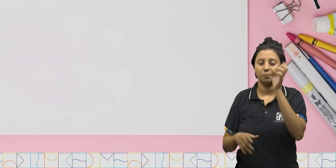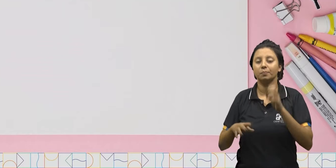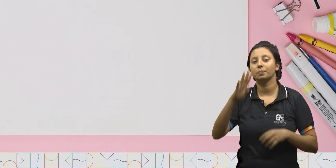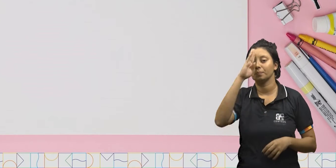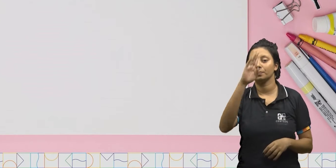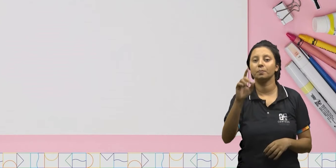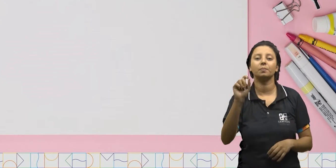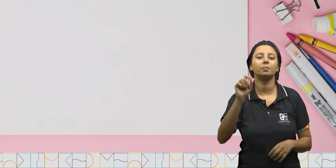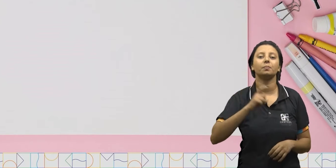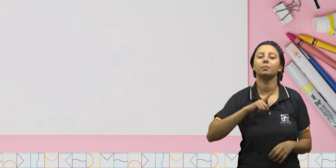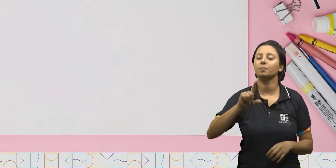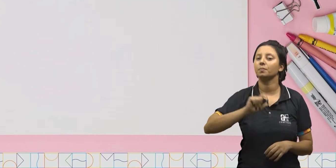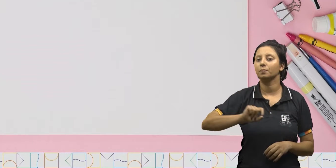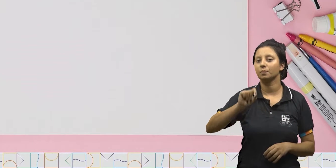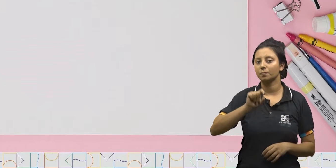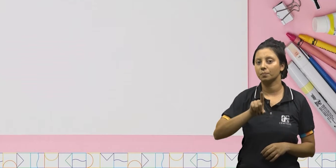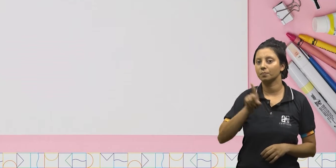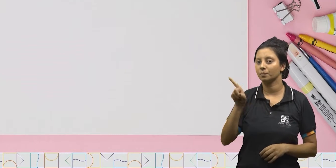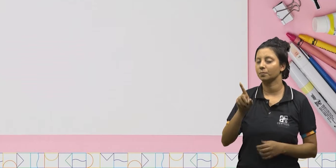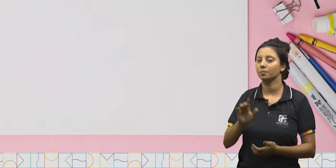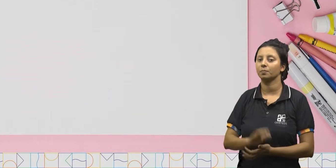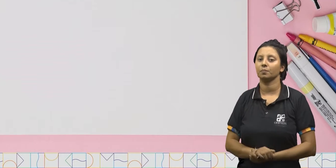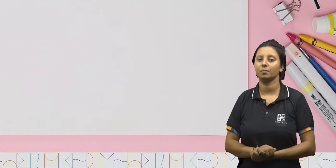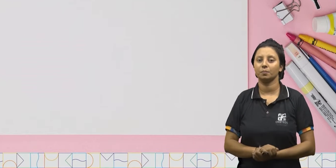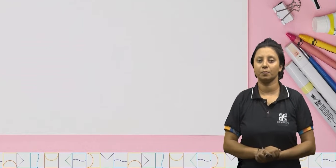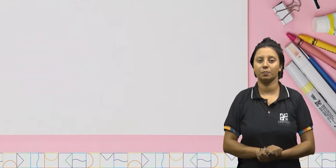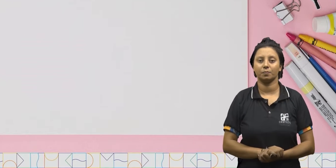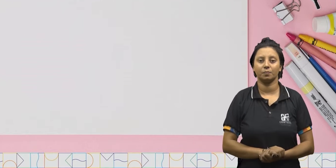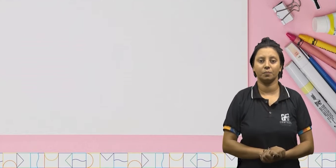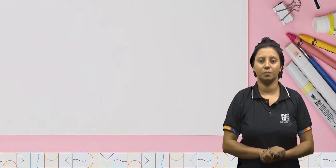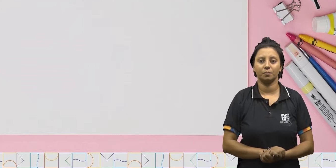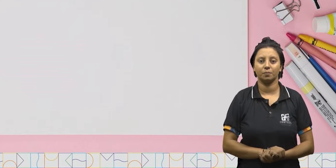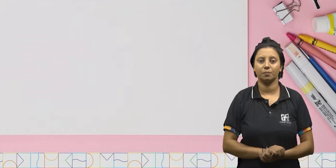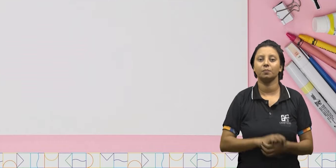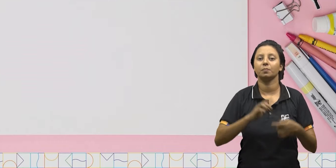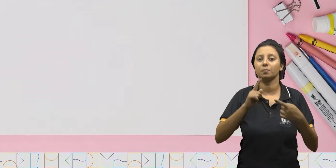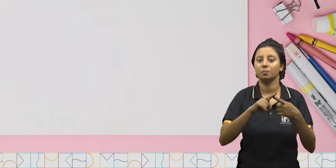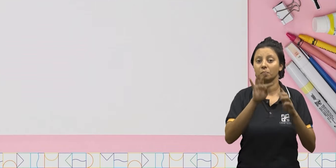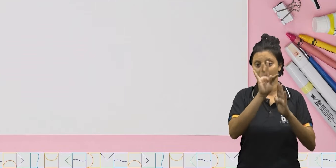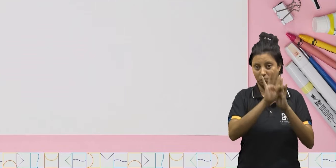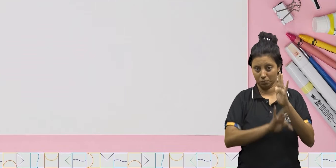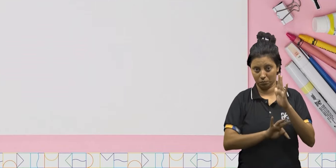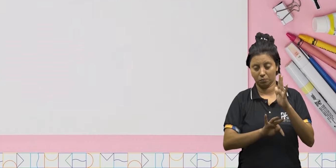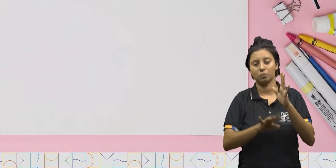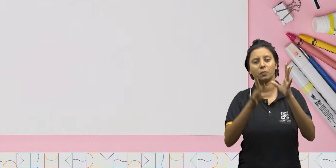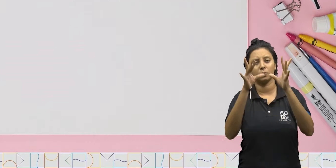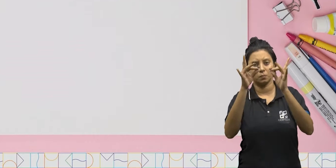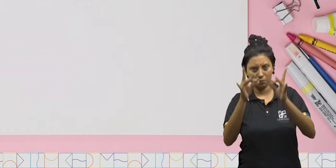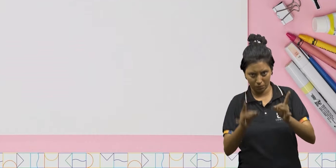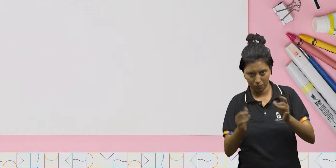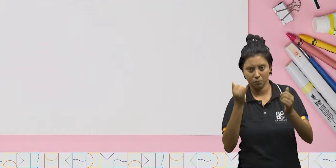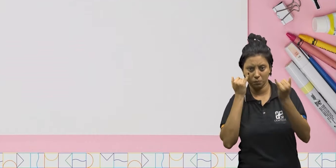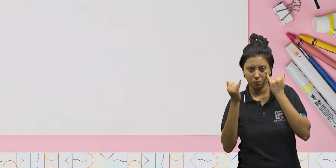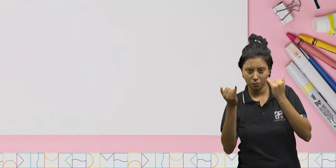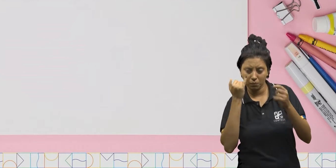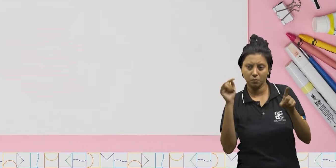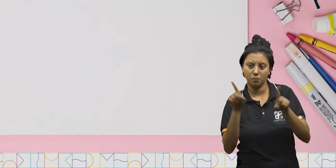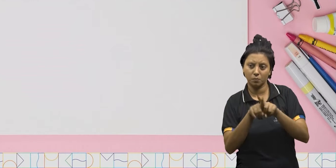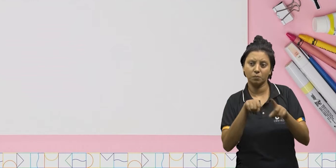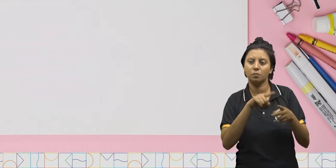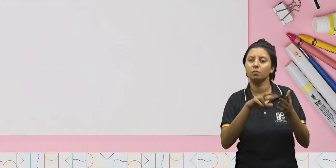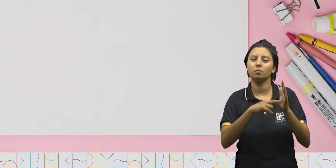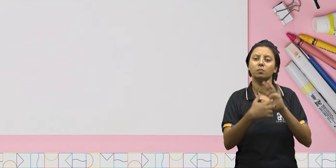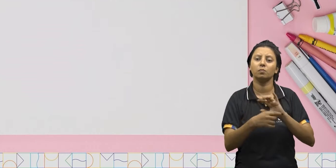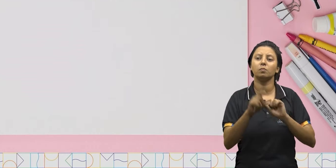principais características do verbete, podemos destacar as seguintes. É um texto descritivo e informativo, ou seja,